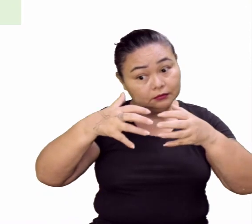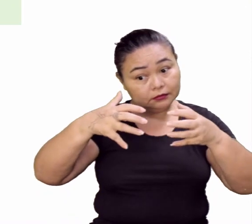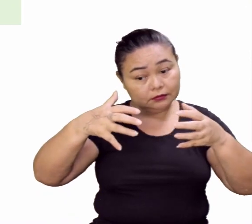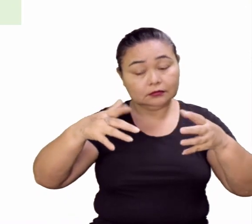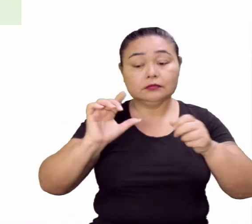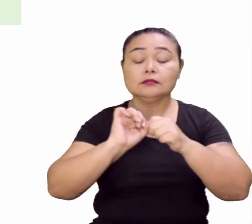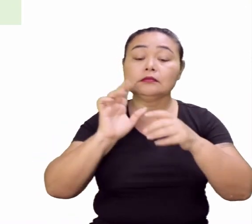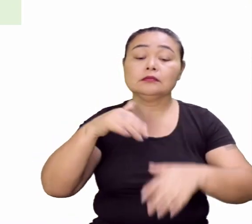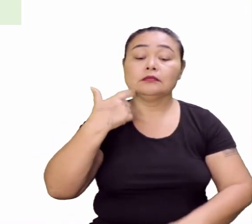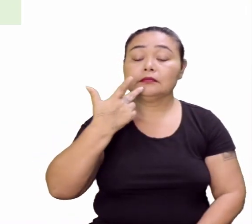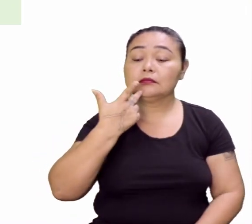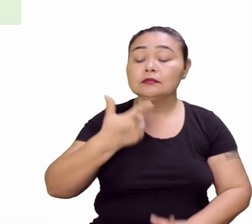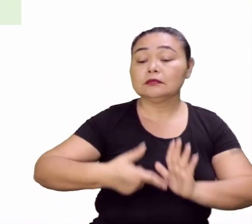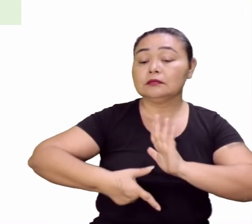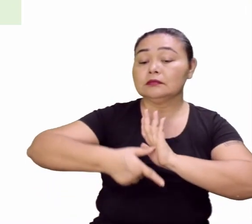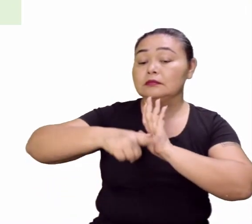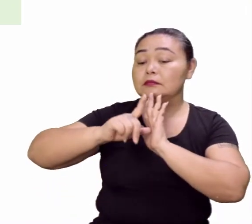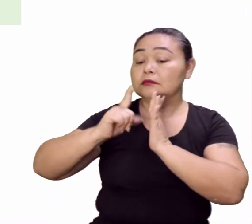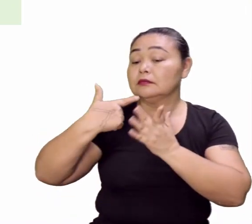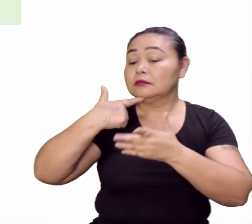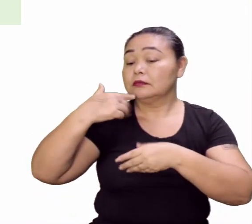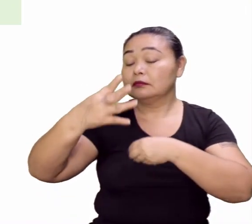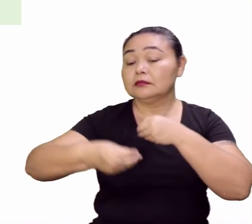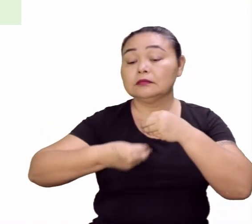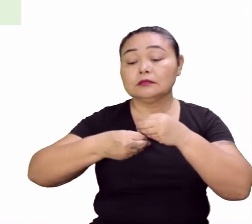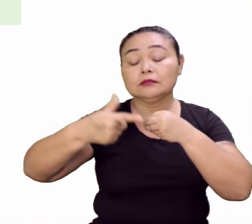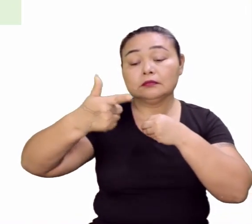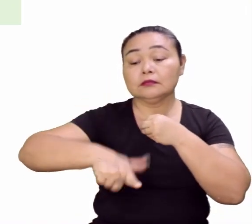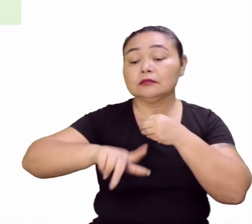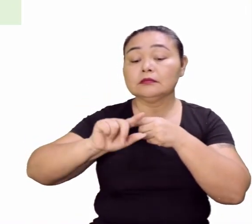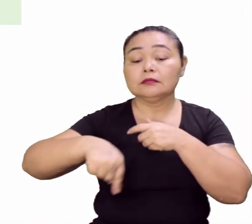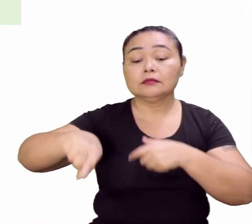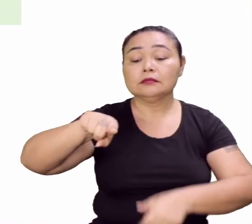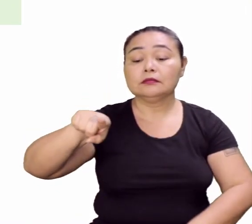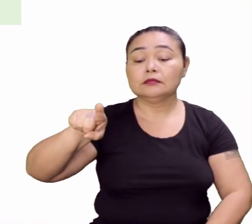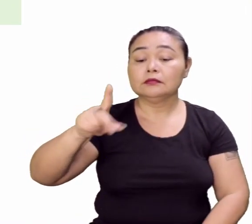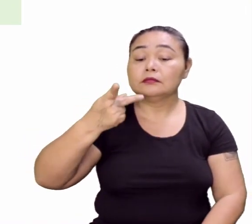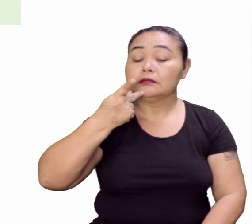bem. Professor Jorge, antes de passar, eu queria só reforçar uma situação